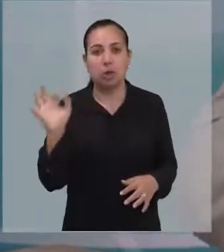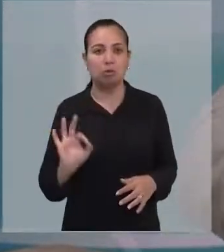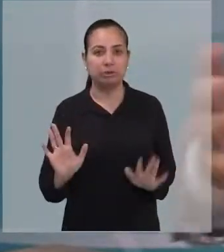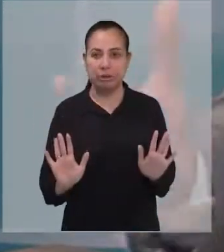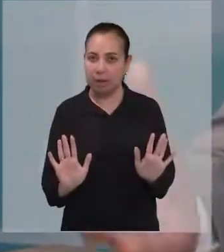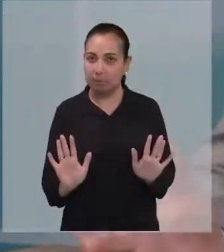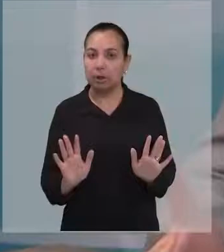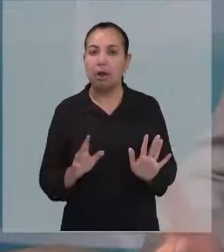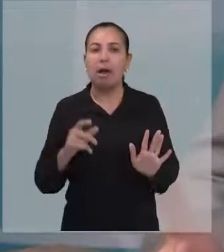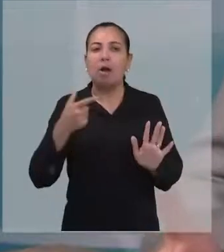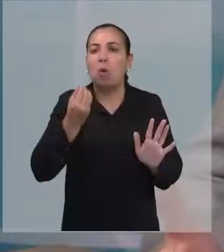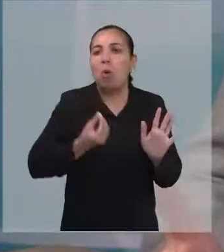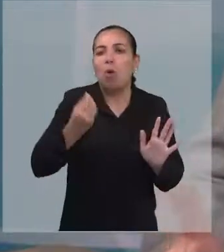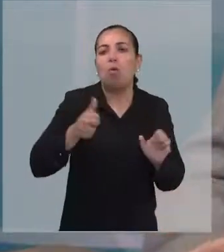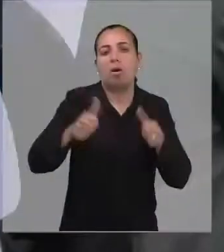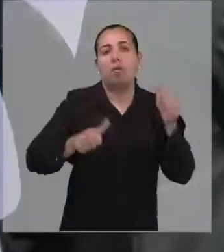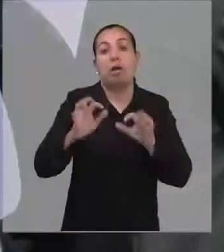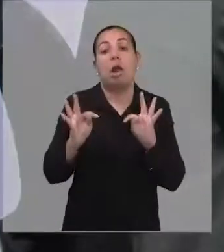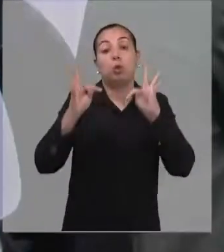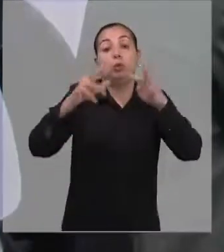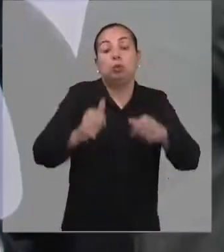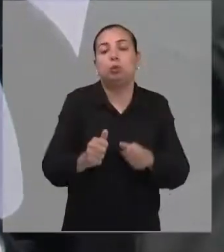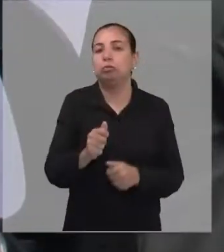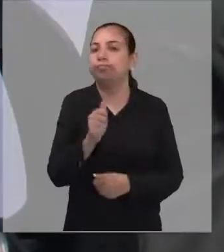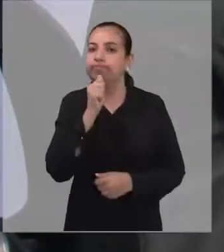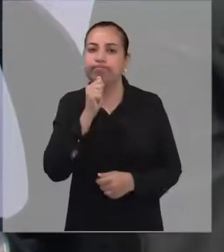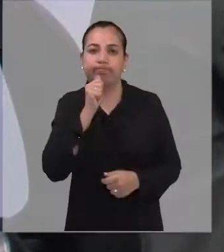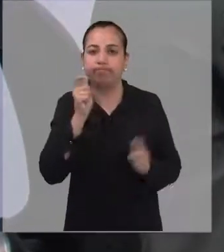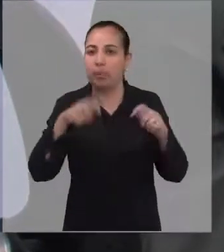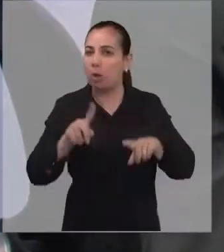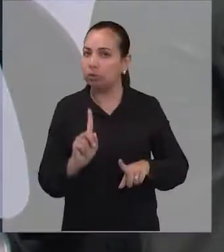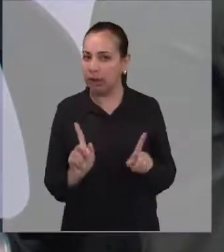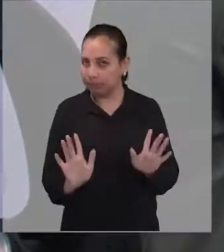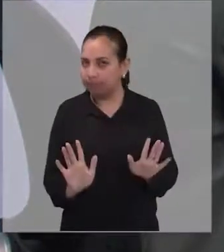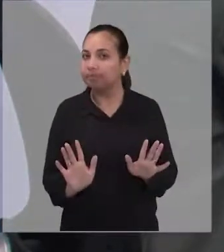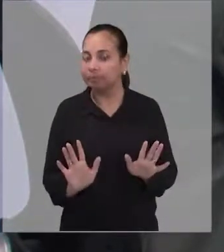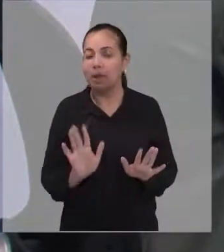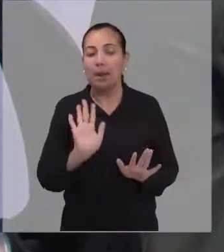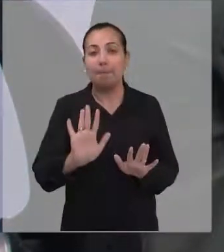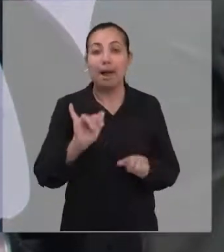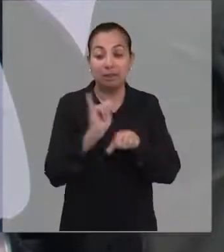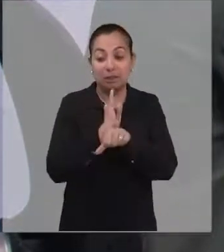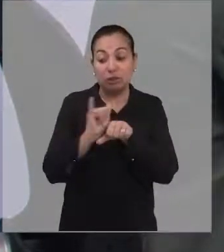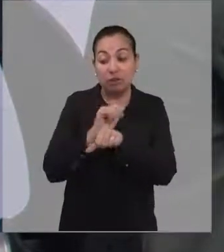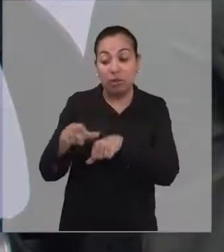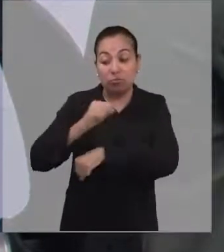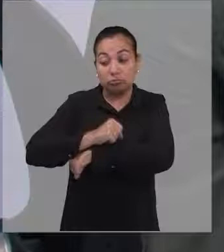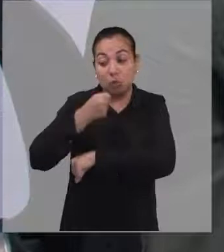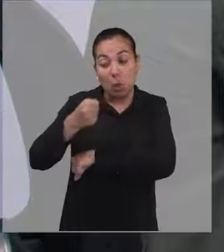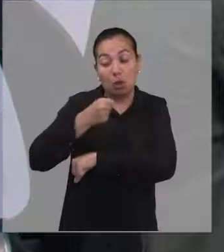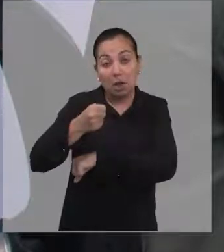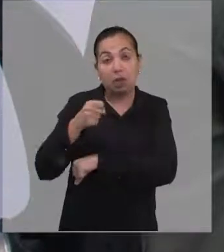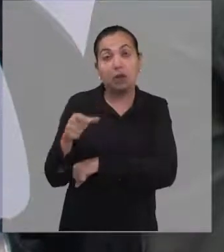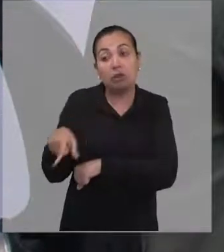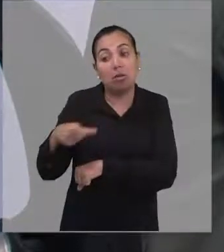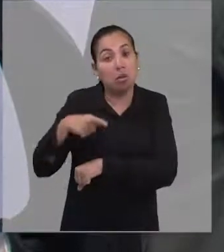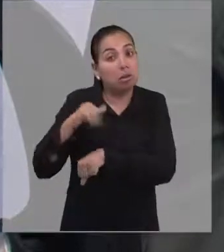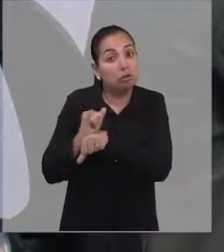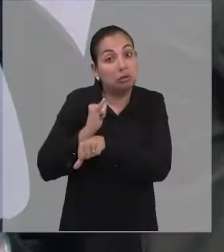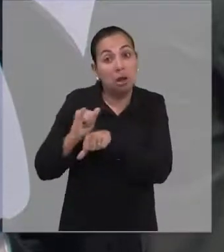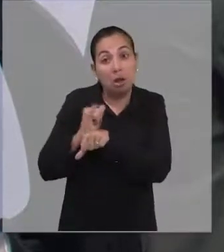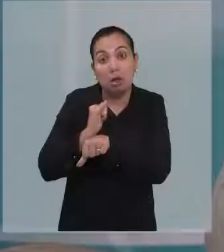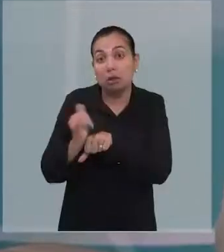muito difícil você avaliar o todo. Agora, a estratégia do jornalista é a estratégia que se usa no mundo todo,